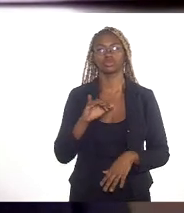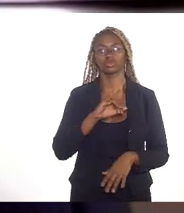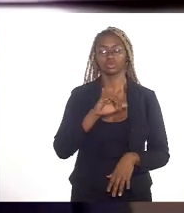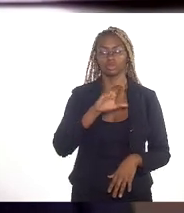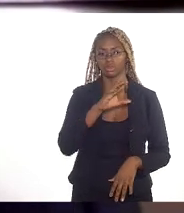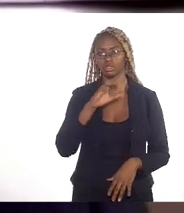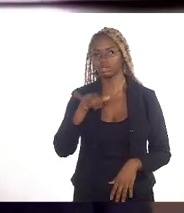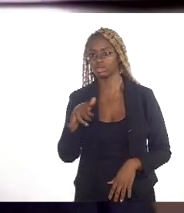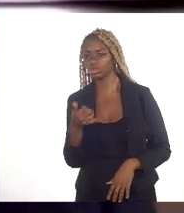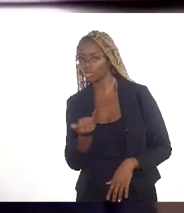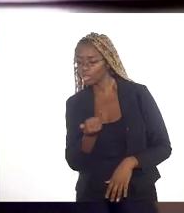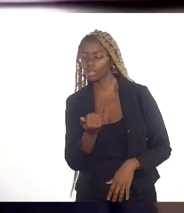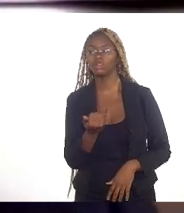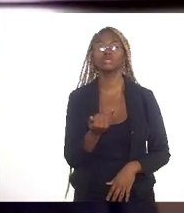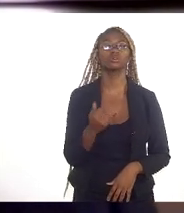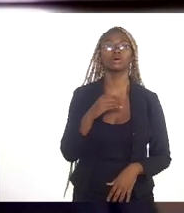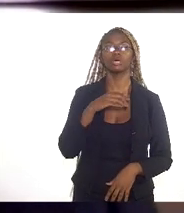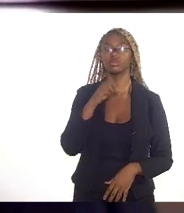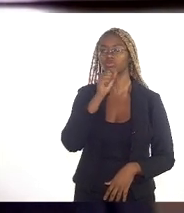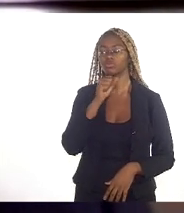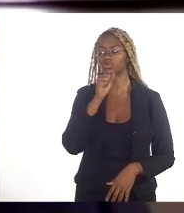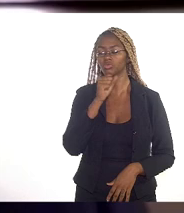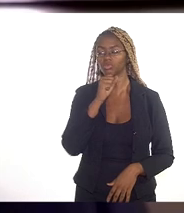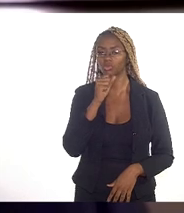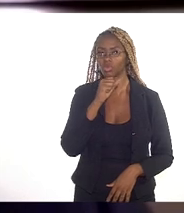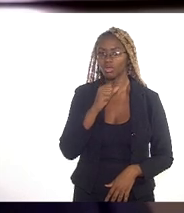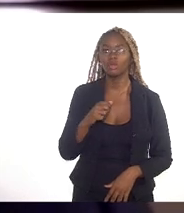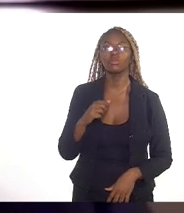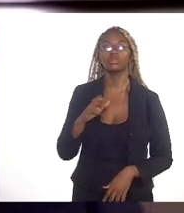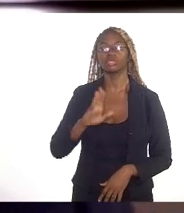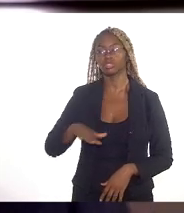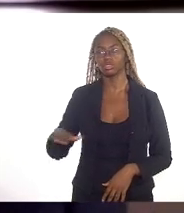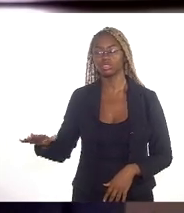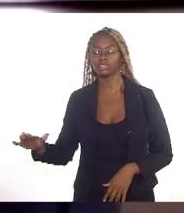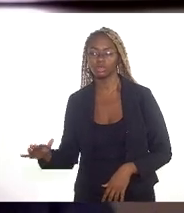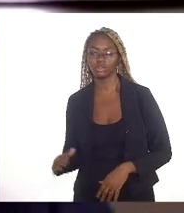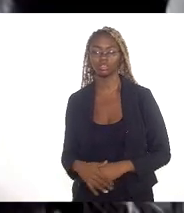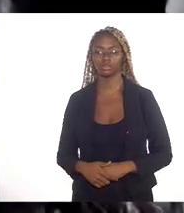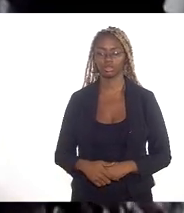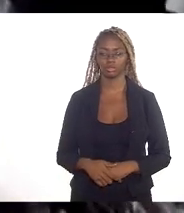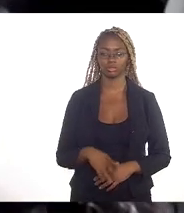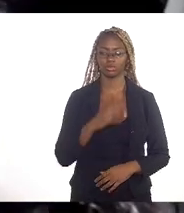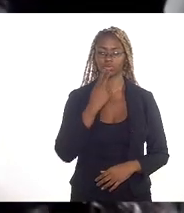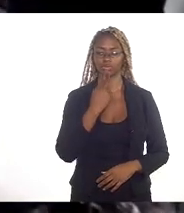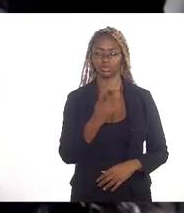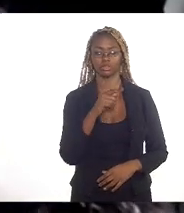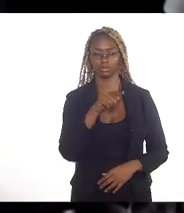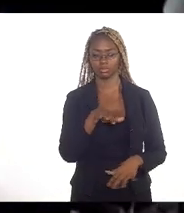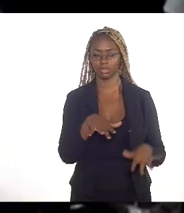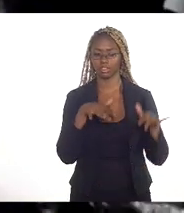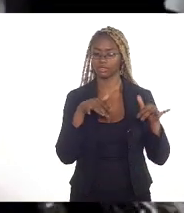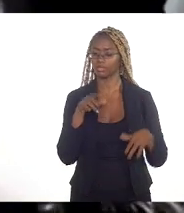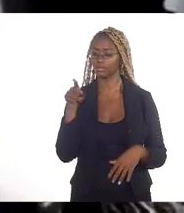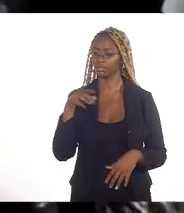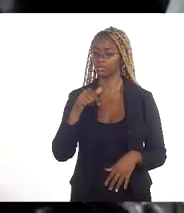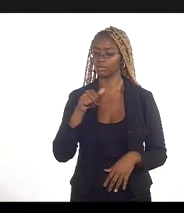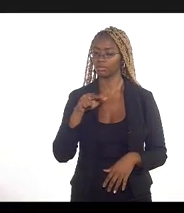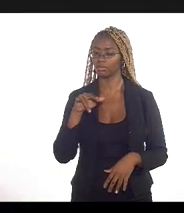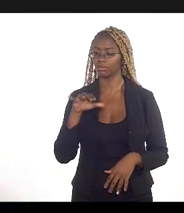segurança pública e assunto de polícia, as emendas de plenário. Para emitir parecer sobre as emendas de plenário, deputado Márcio